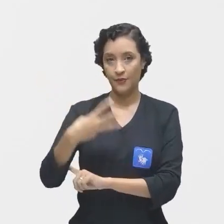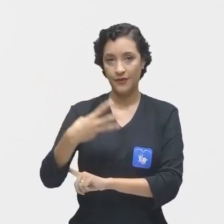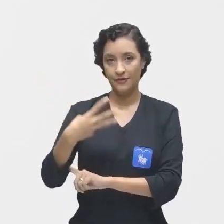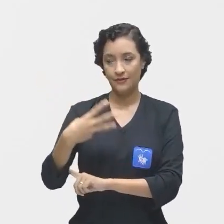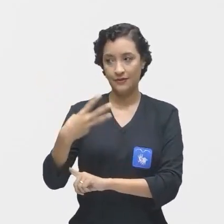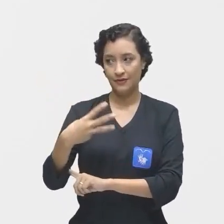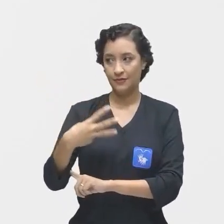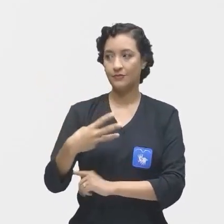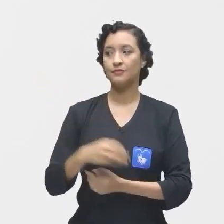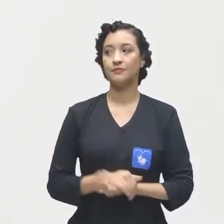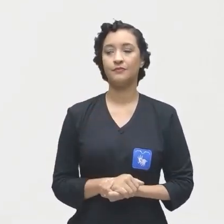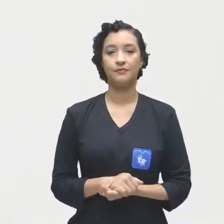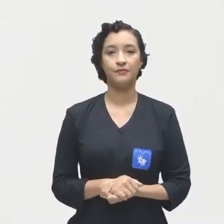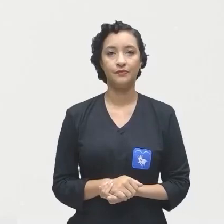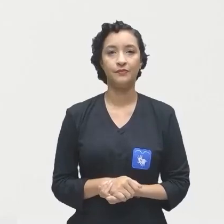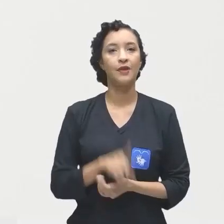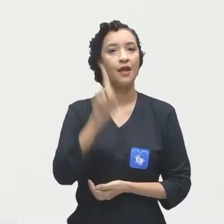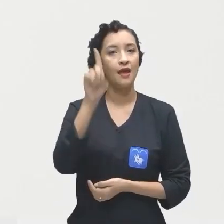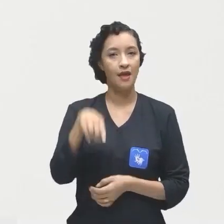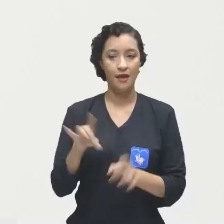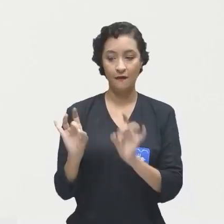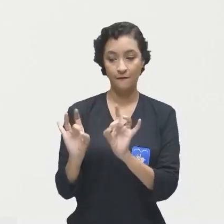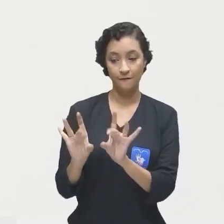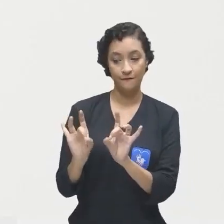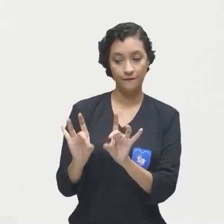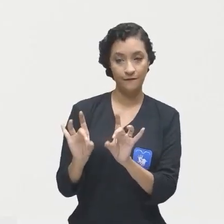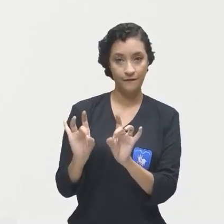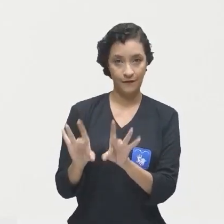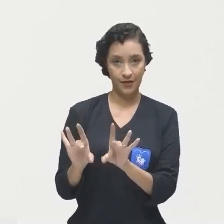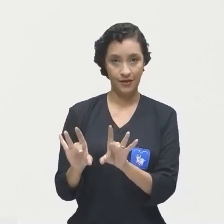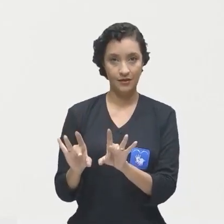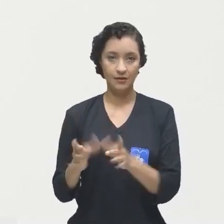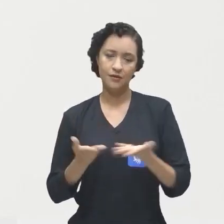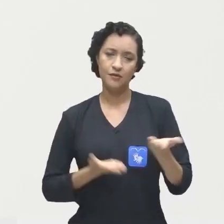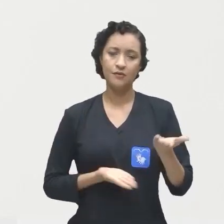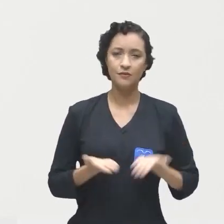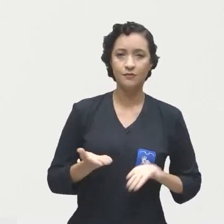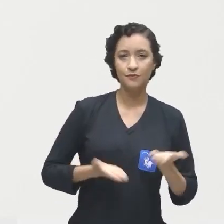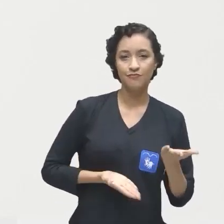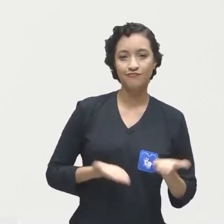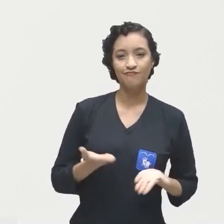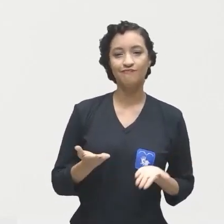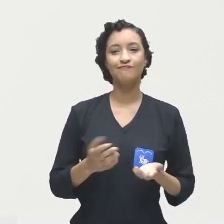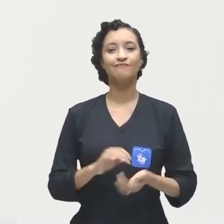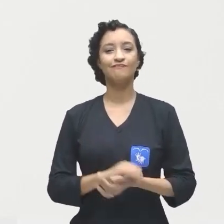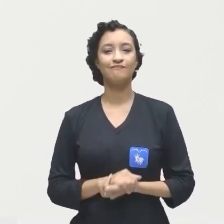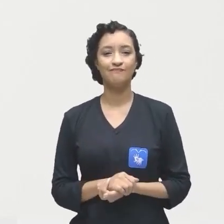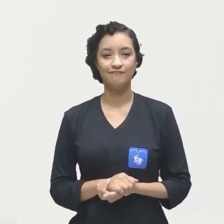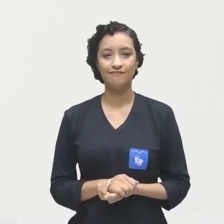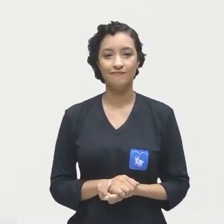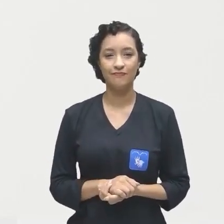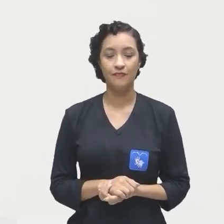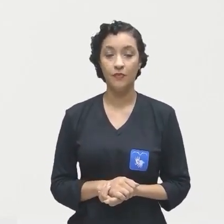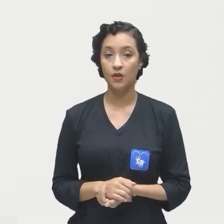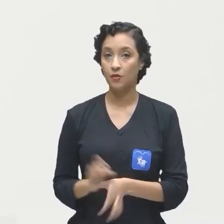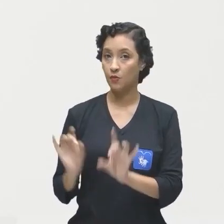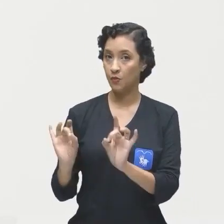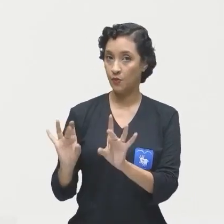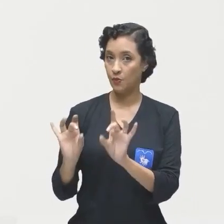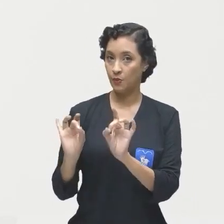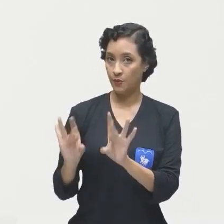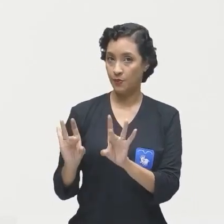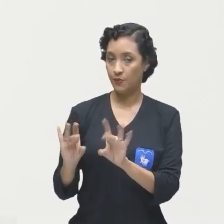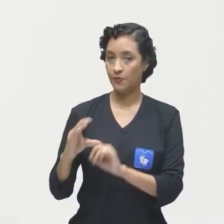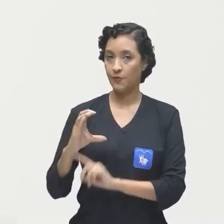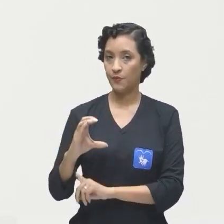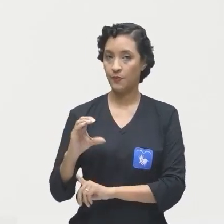é o setor do comércio e serviços. Olha aqui, comércio e serviço. O comércio é aquele que vai